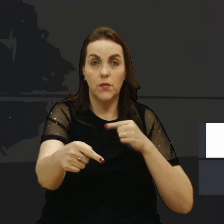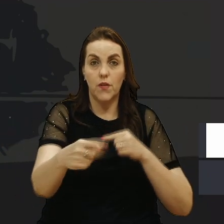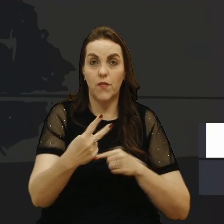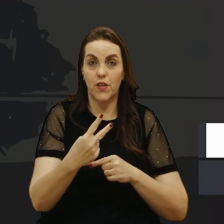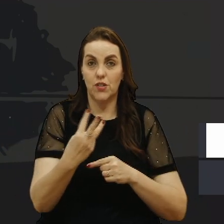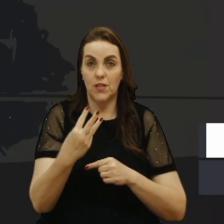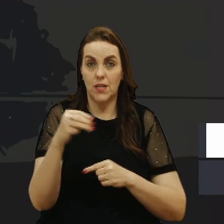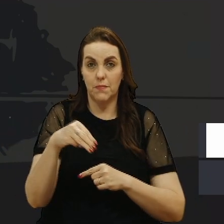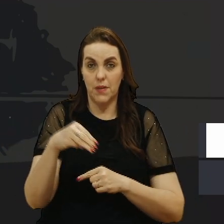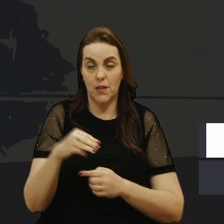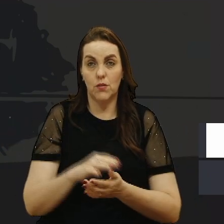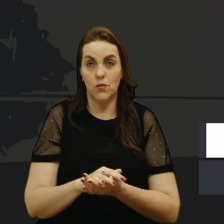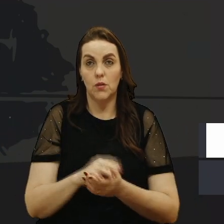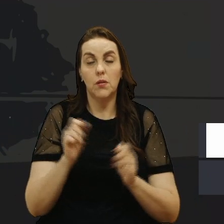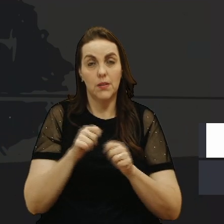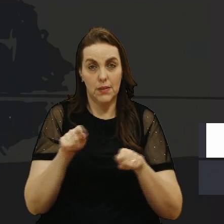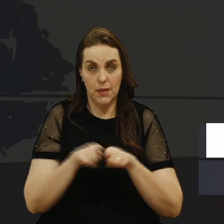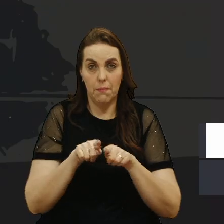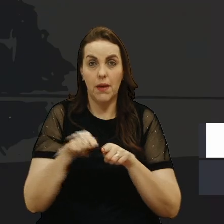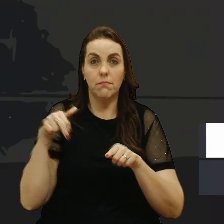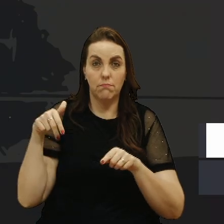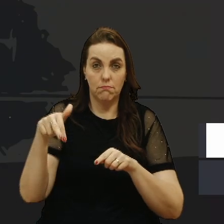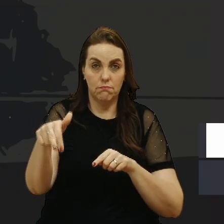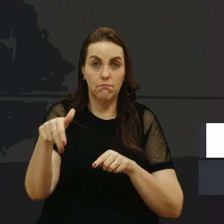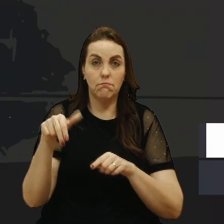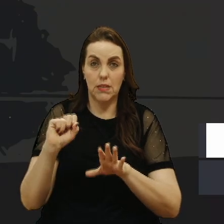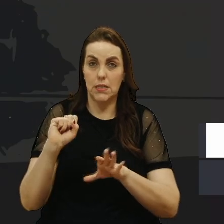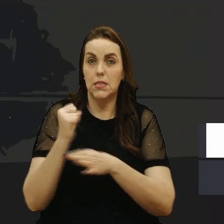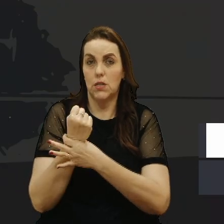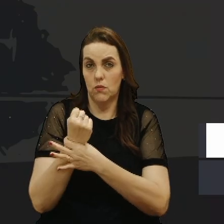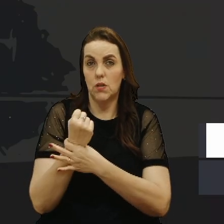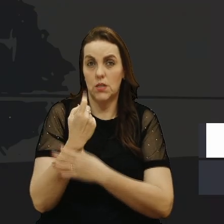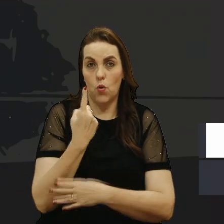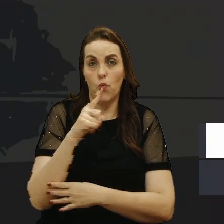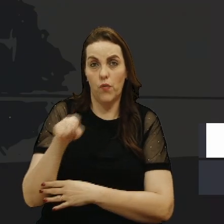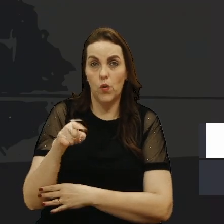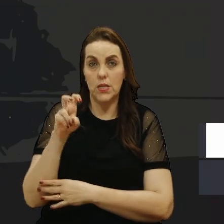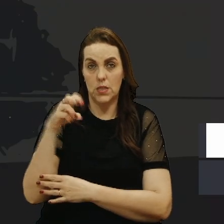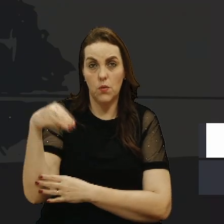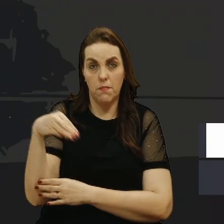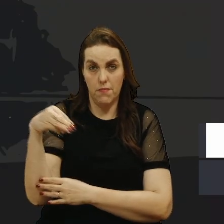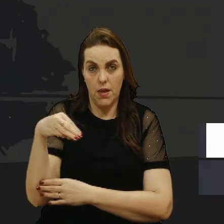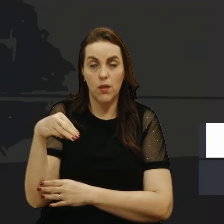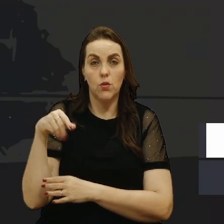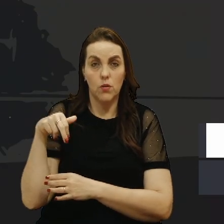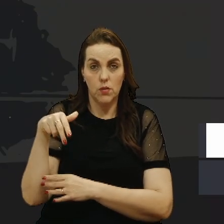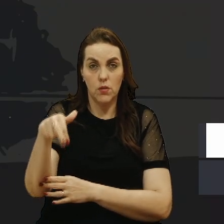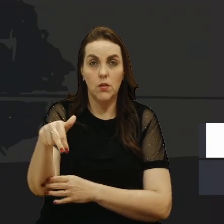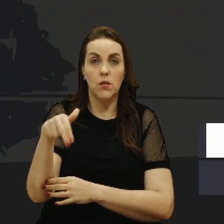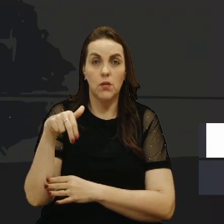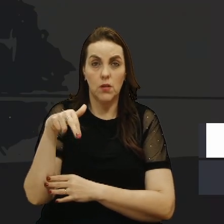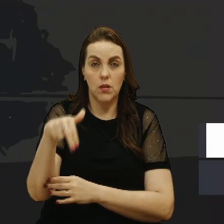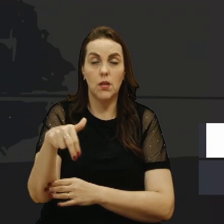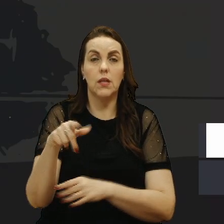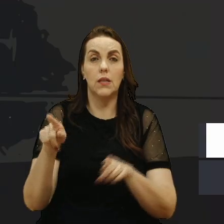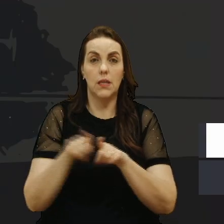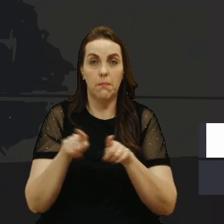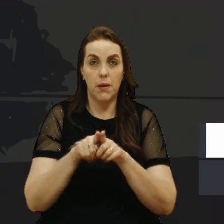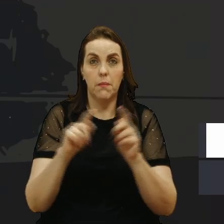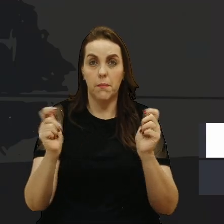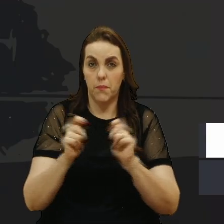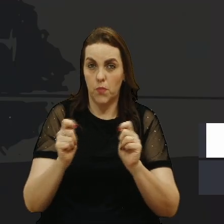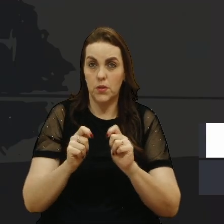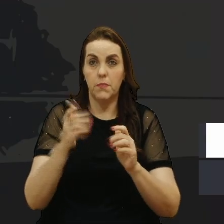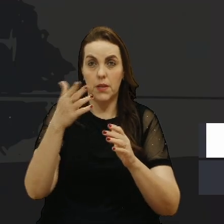com um passeio para pedestres seguro de 1,5 metro de largura, que conseguiria também fazer o cruzamento da rodovia juntamente com essa